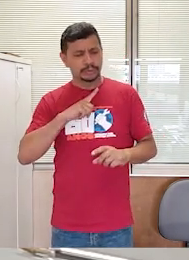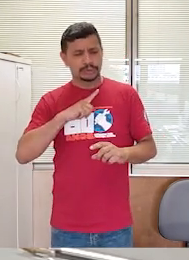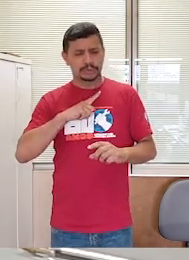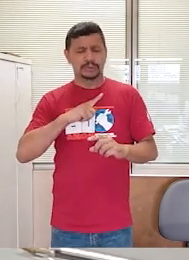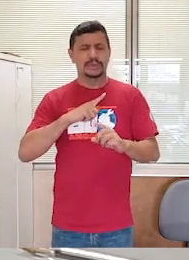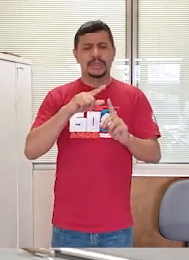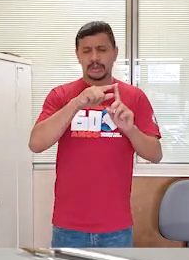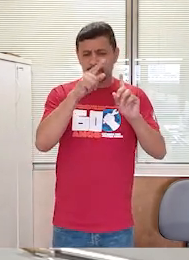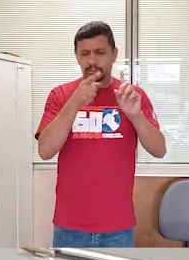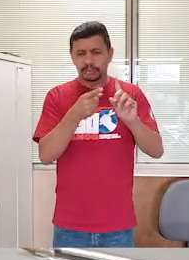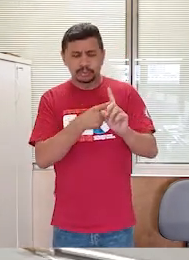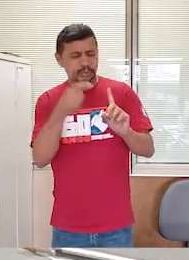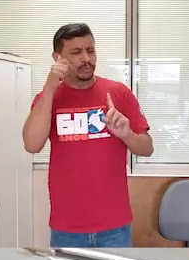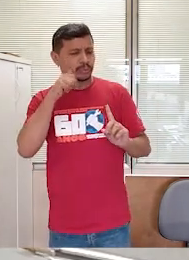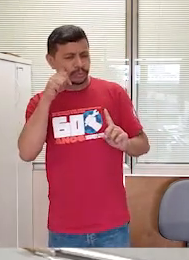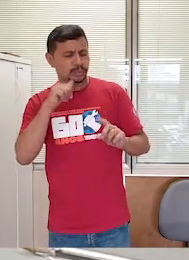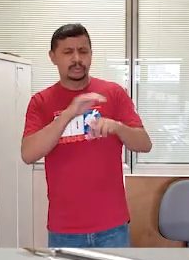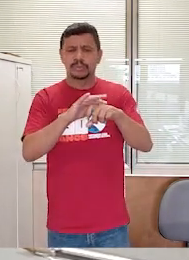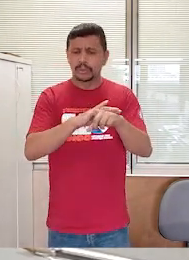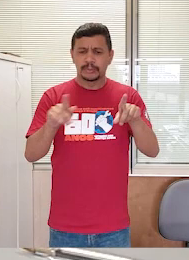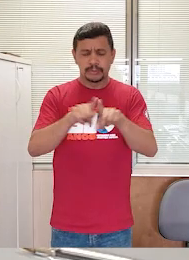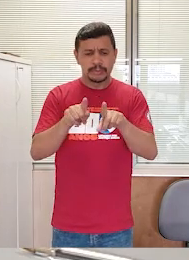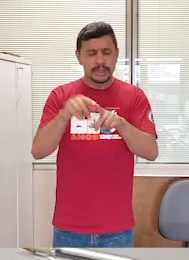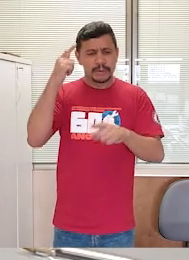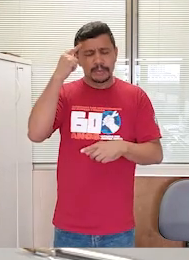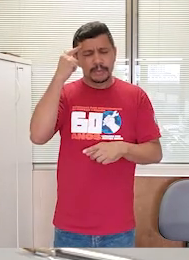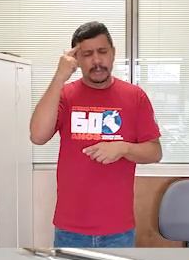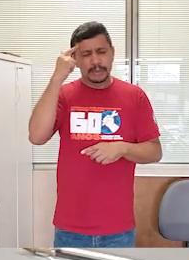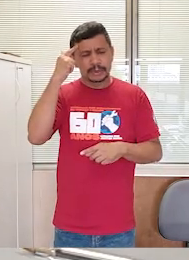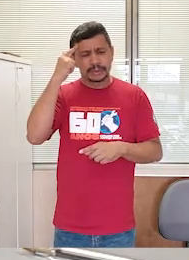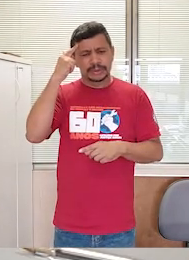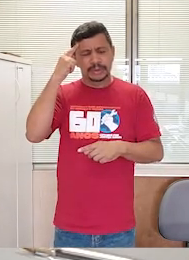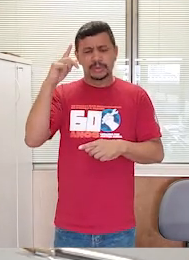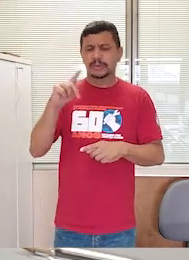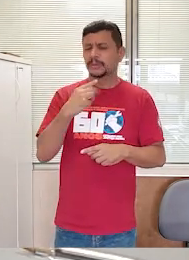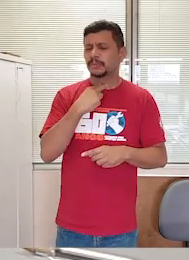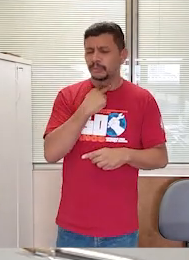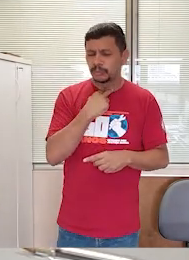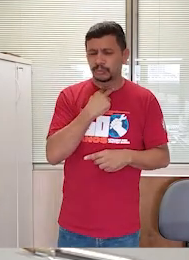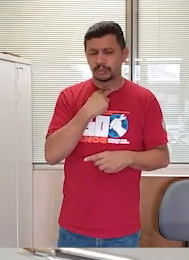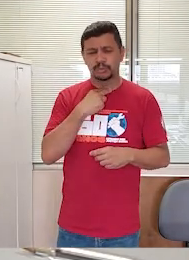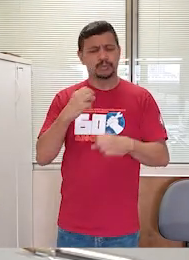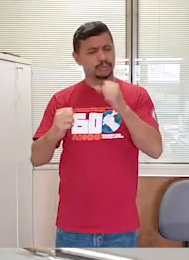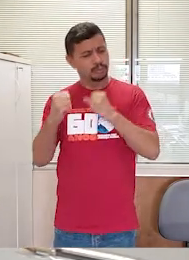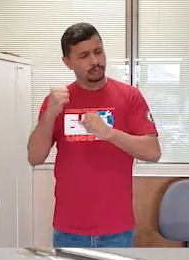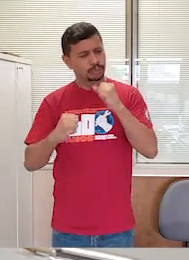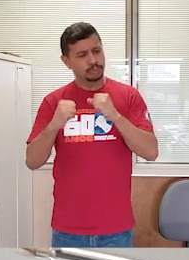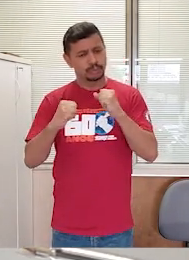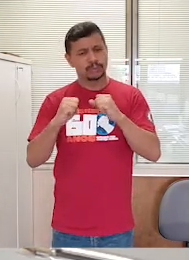doentes, mulheres grávidas. Então, nós entendemos isso como um grande absurdo que a empresa está